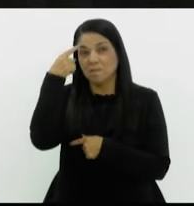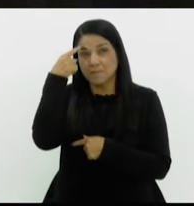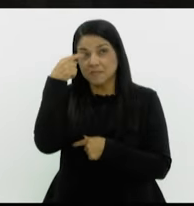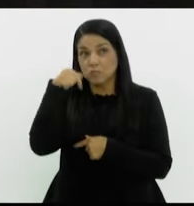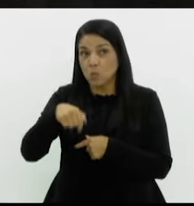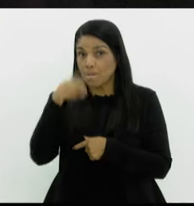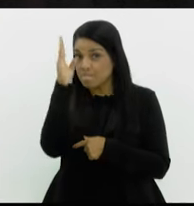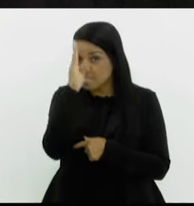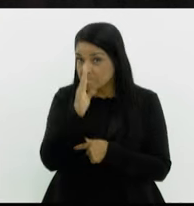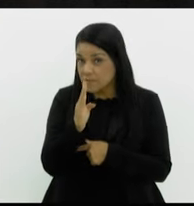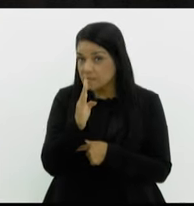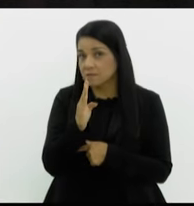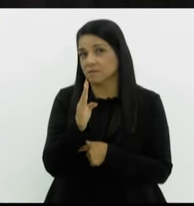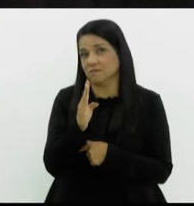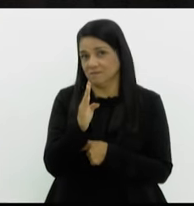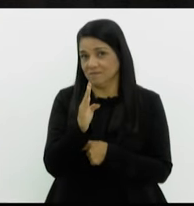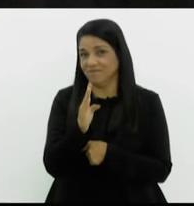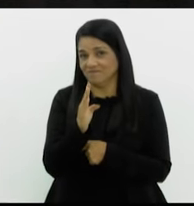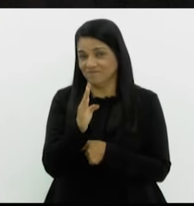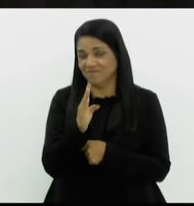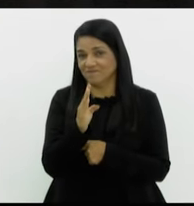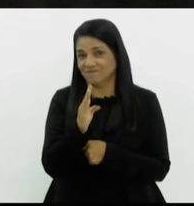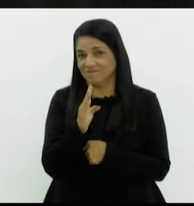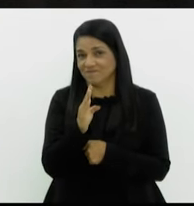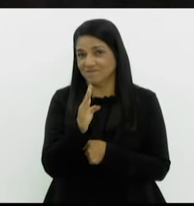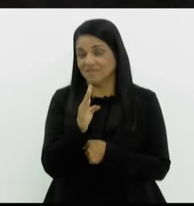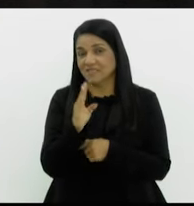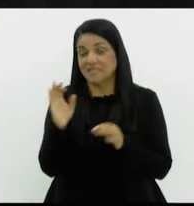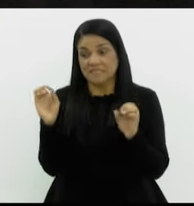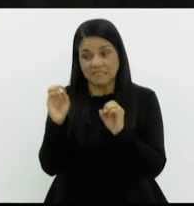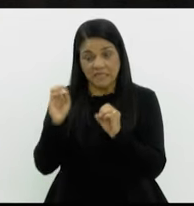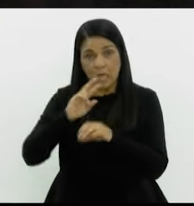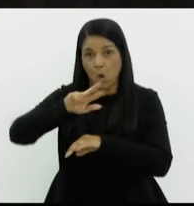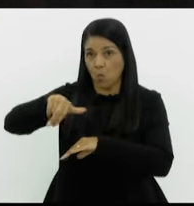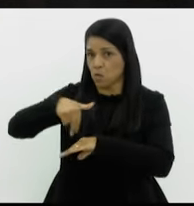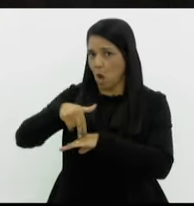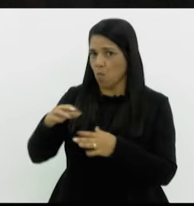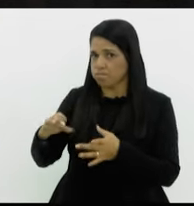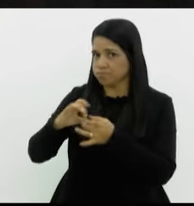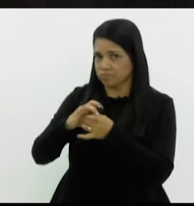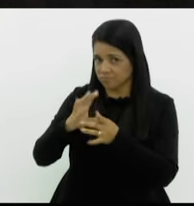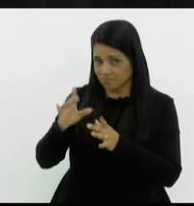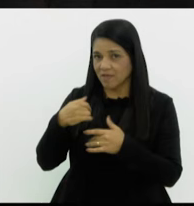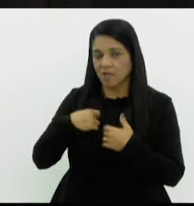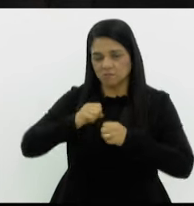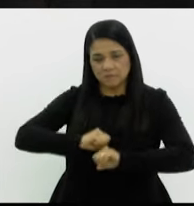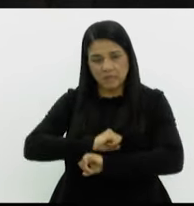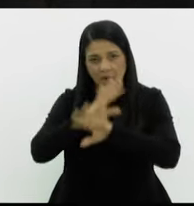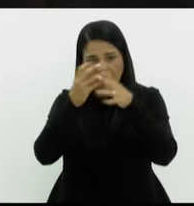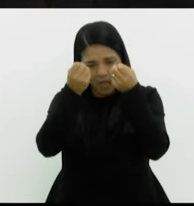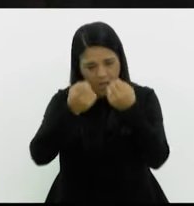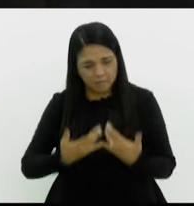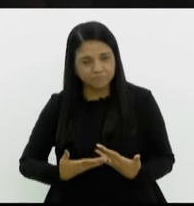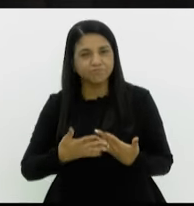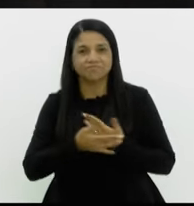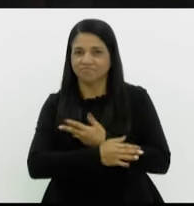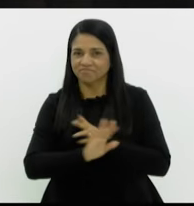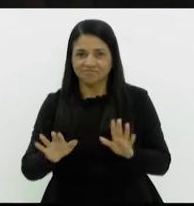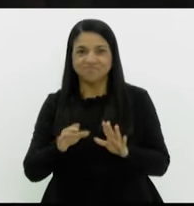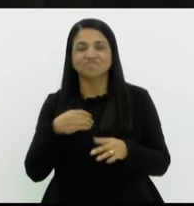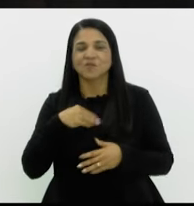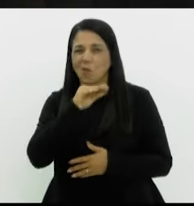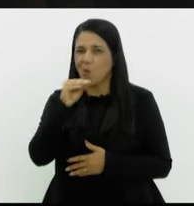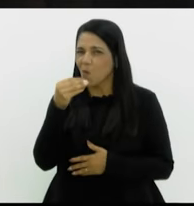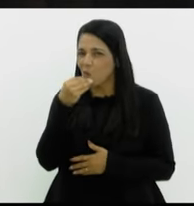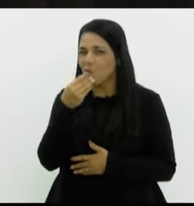Brasil, sem a questão da União. Então, só esse esclarecimento a Vossa Excelência e oportuna